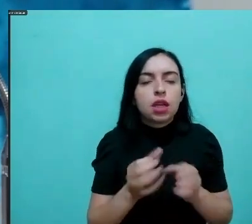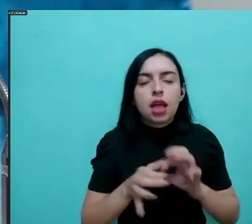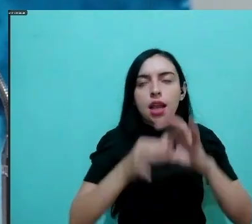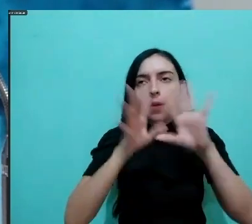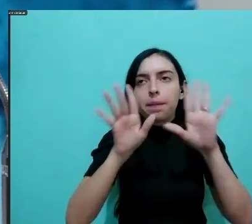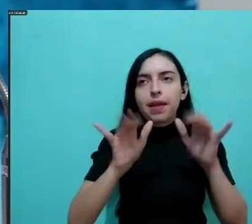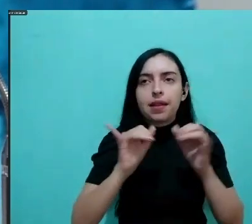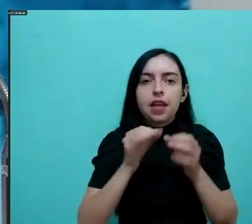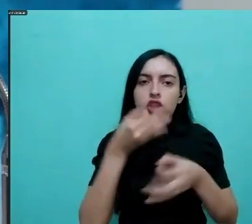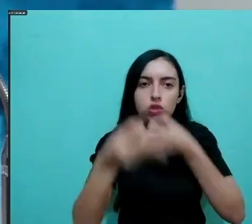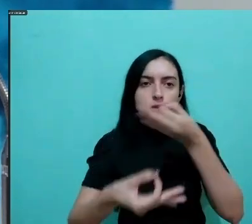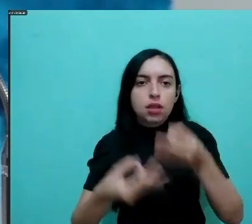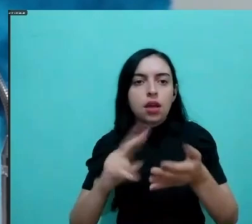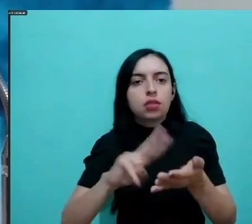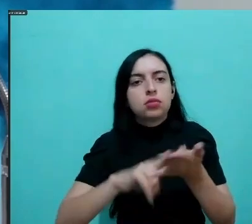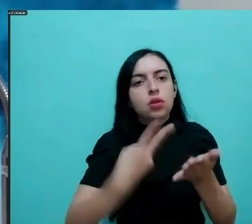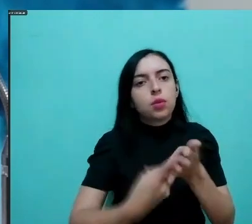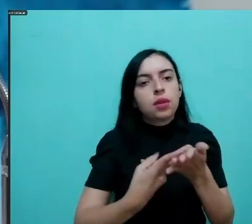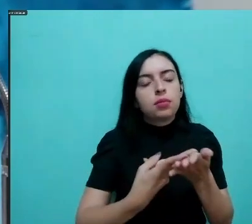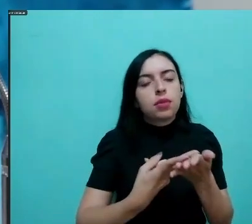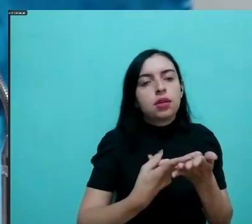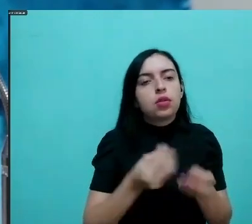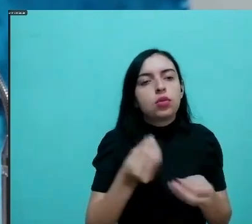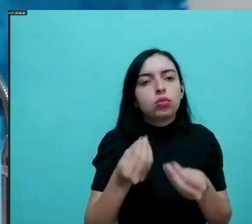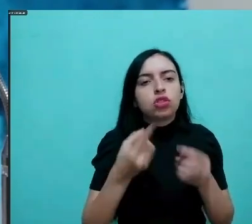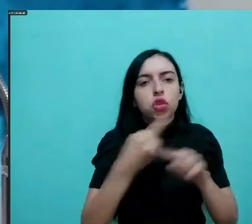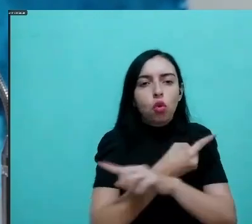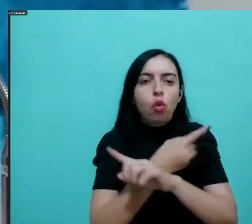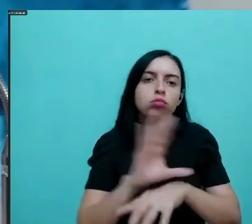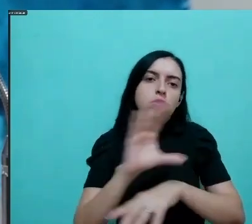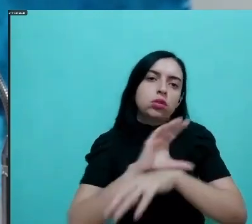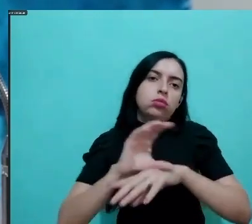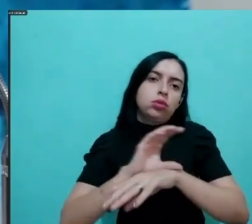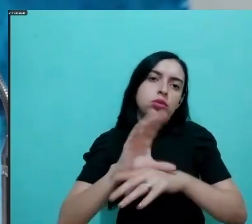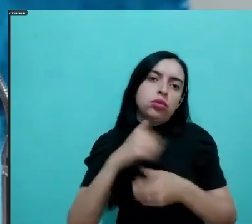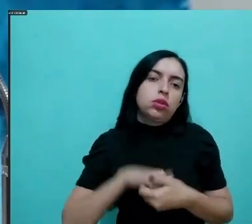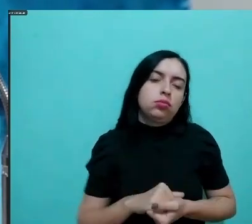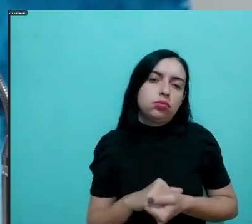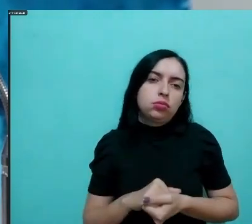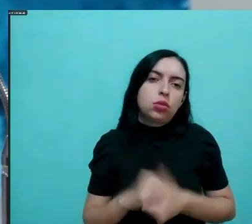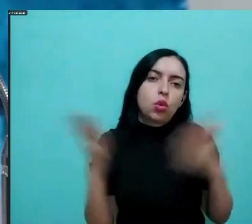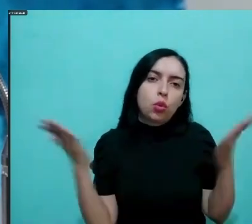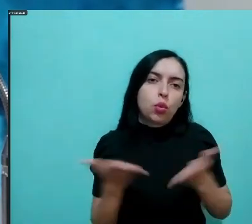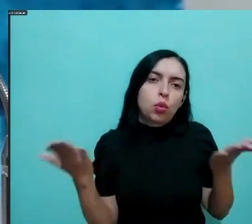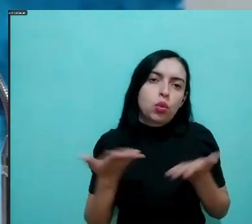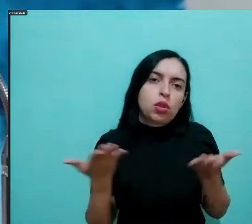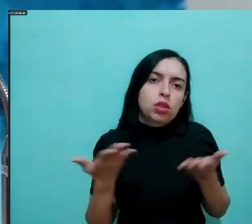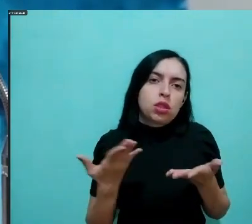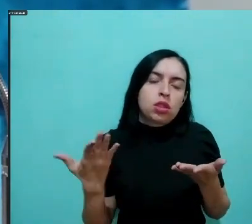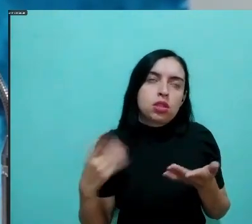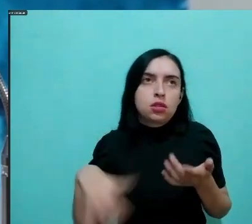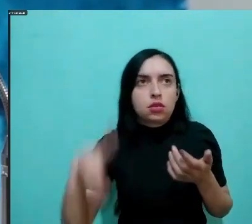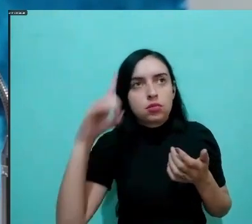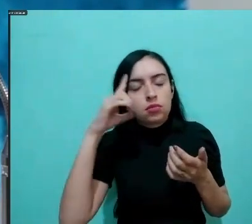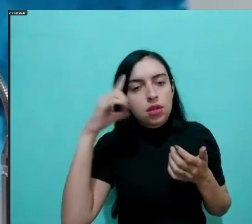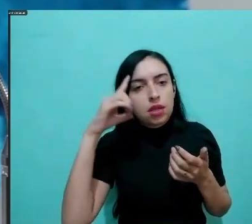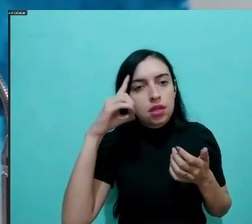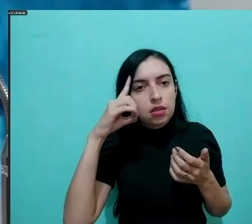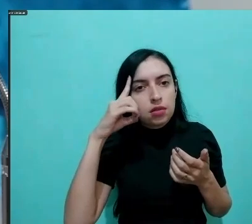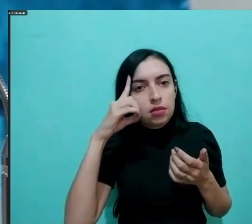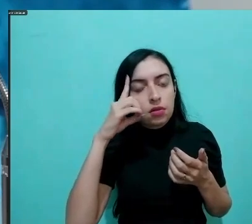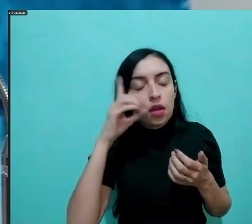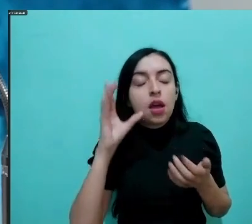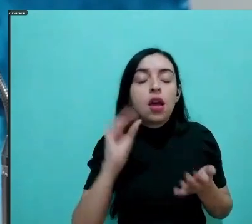expressão são interpretados contra a Constituição. Hoje, se pensa que